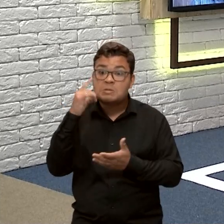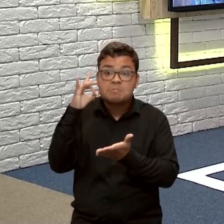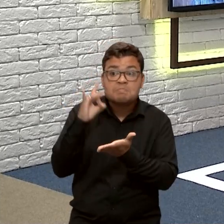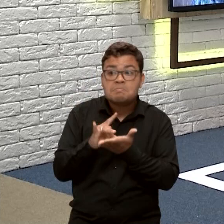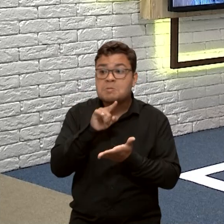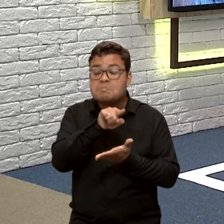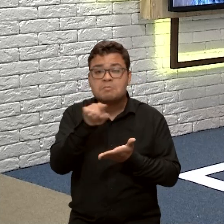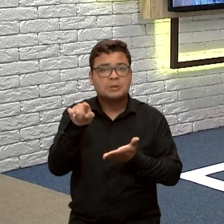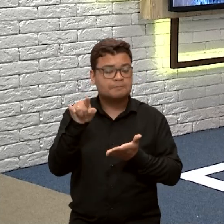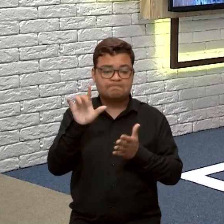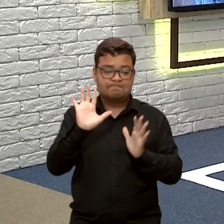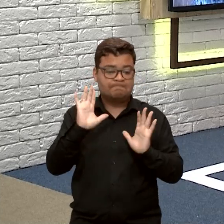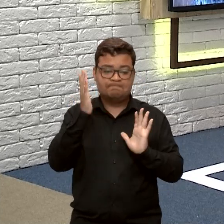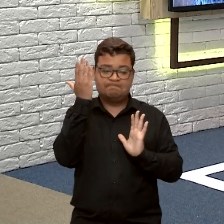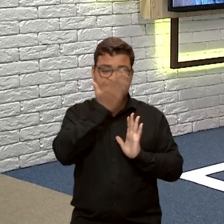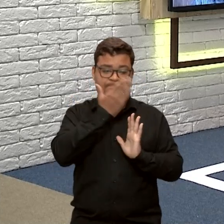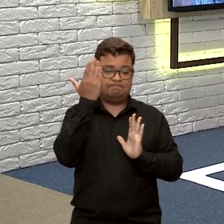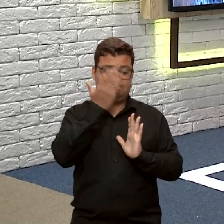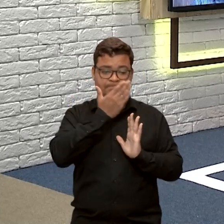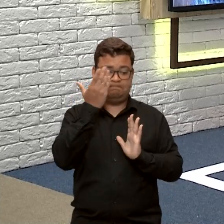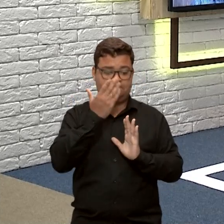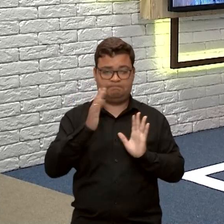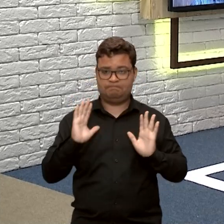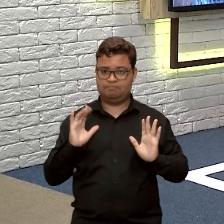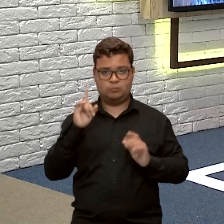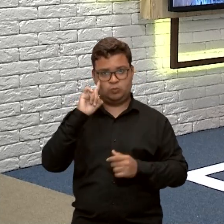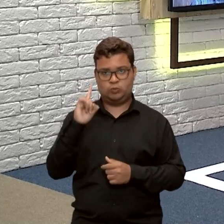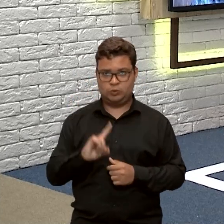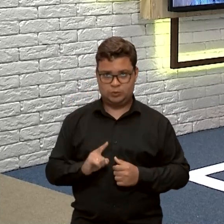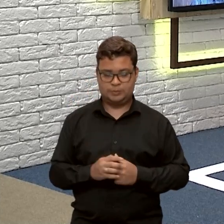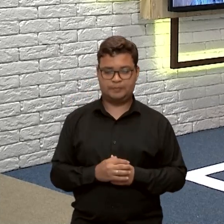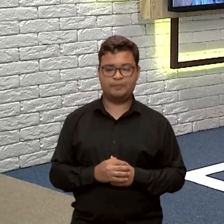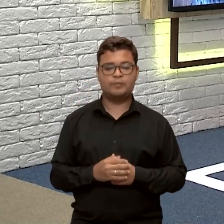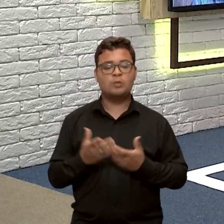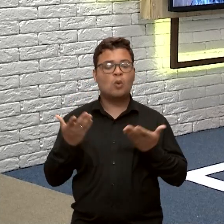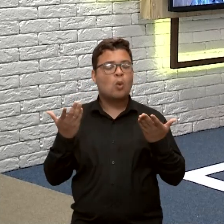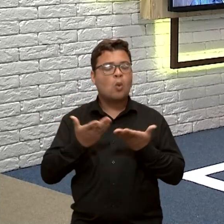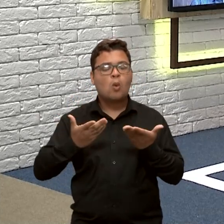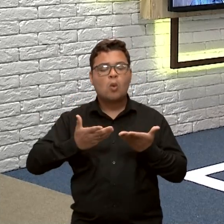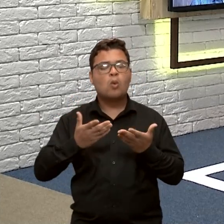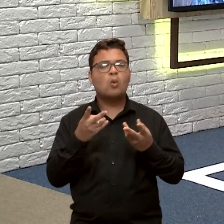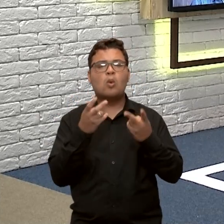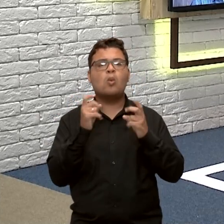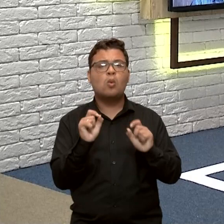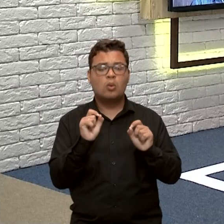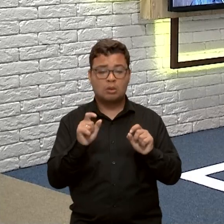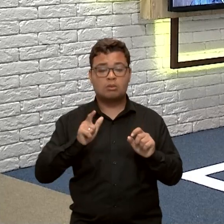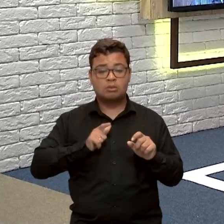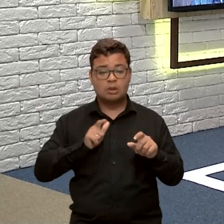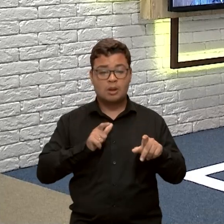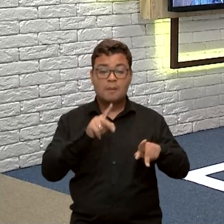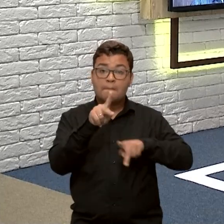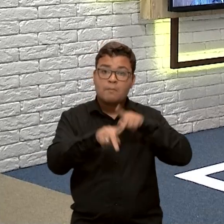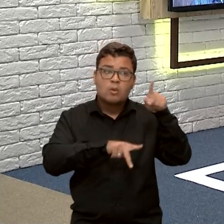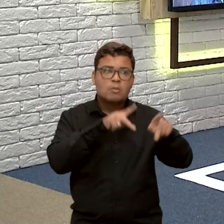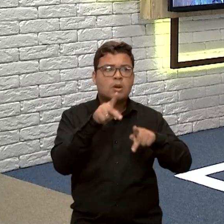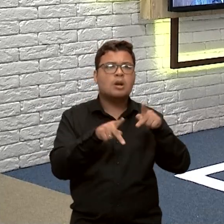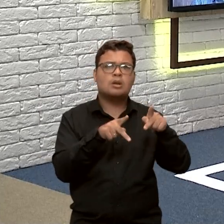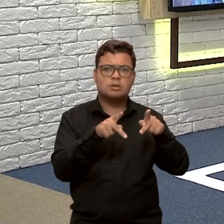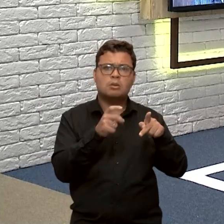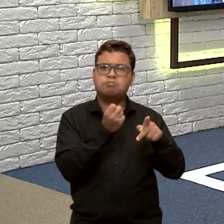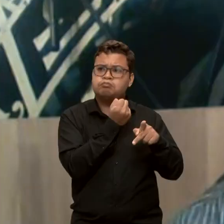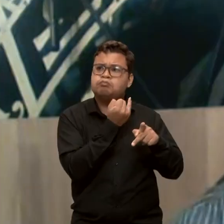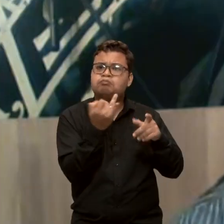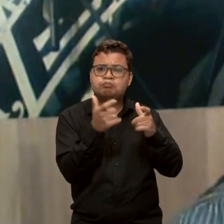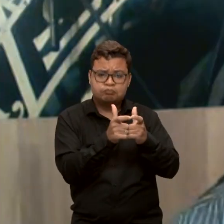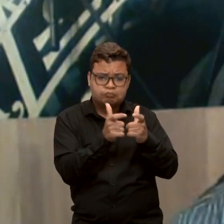Covid, aumenta o risco de sequelas, de óbito, de complicações? gente não viu muito